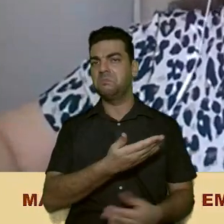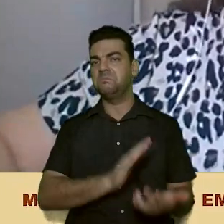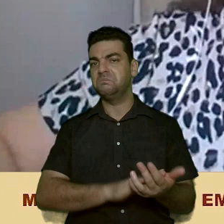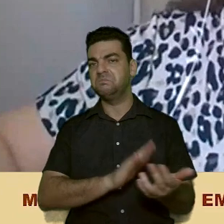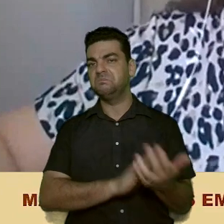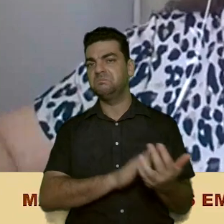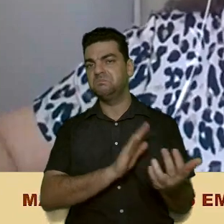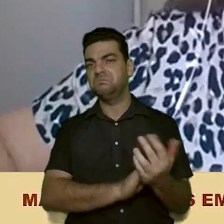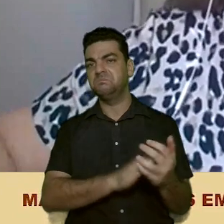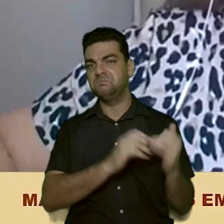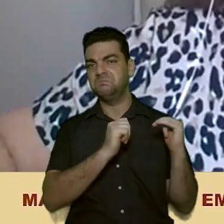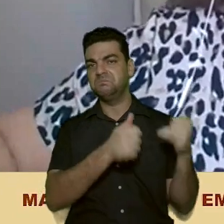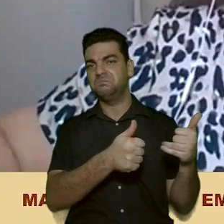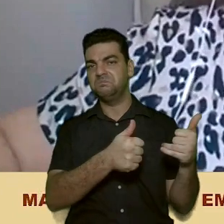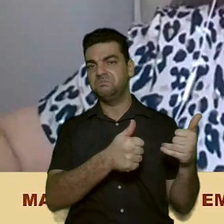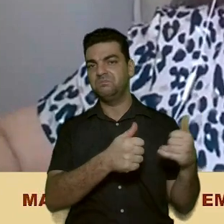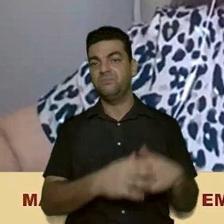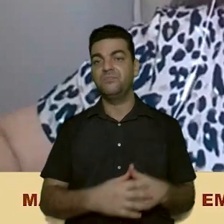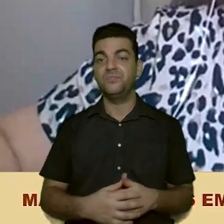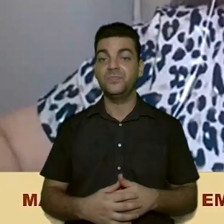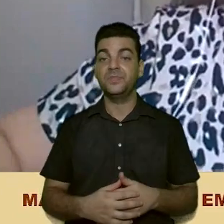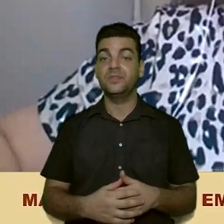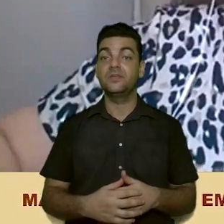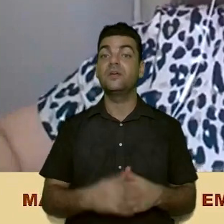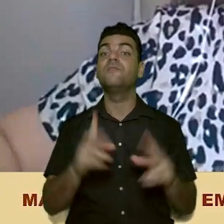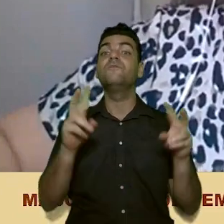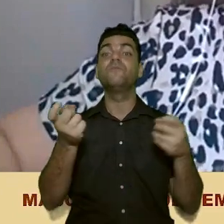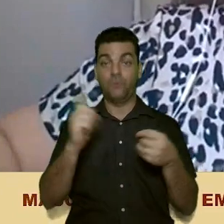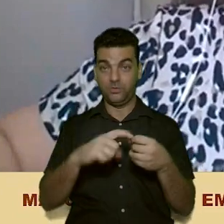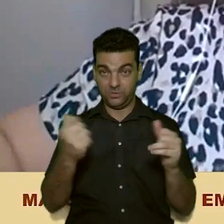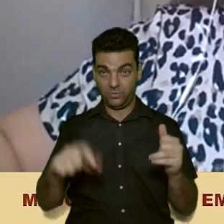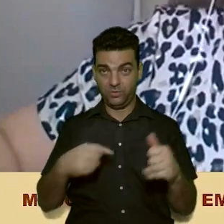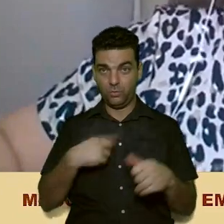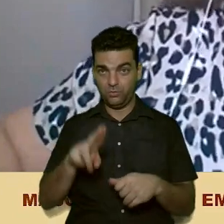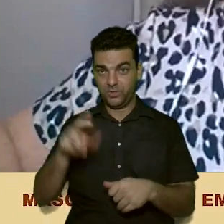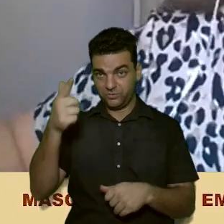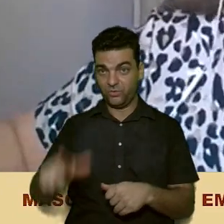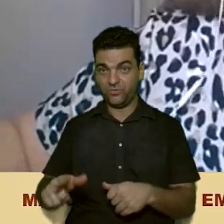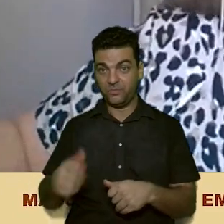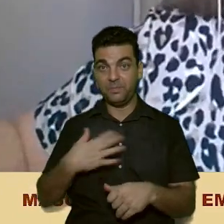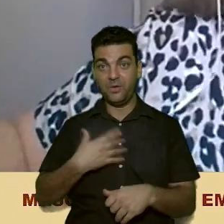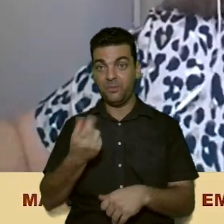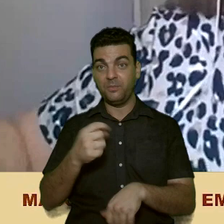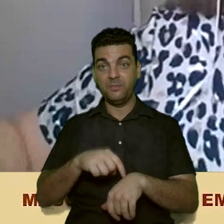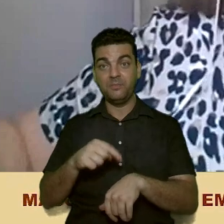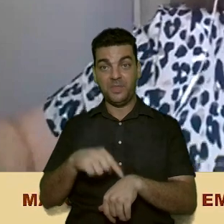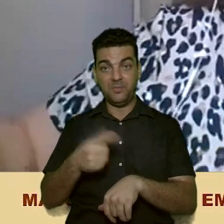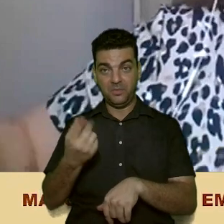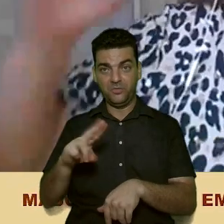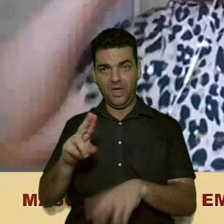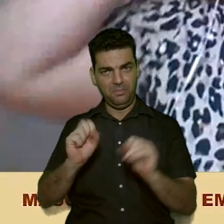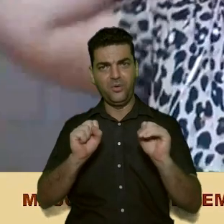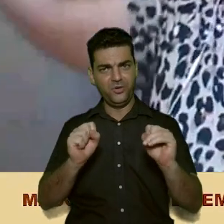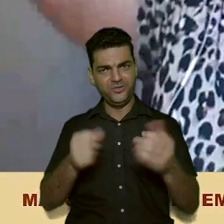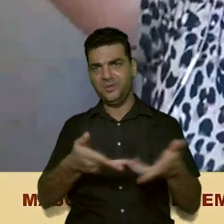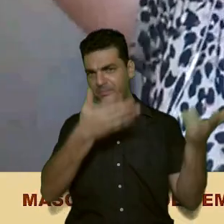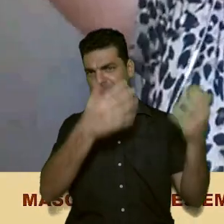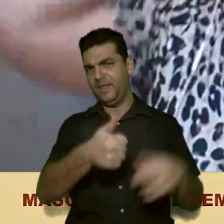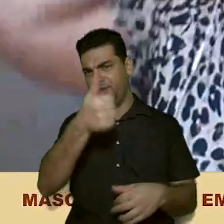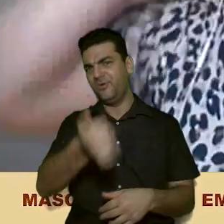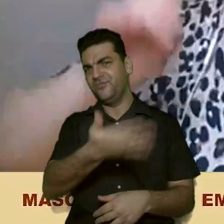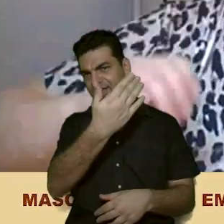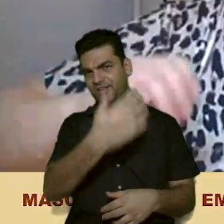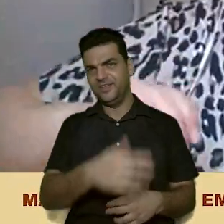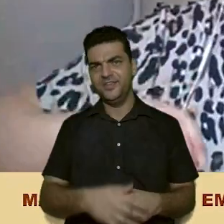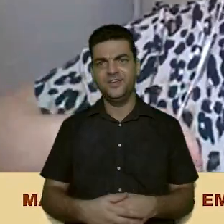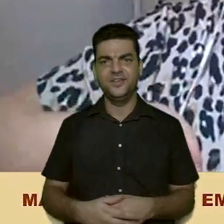Você precisa botar no repeat. Quer usar os 20 minutos meus aqui para repetir, que a Isabela falou, Rafa? Acho que ia ser melhor, hein, cara? A gente